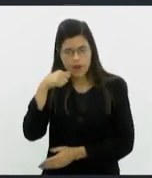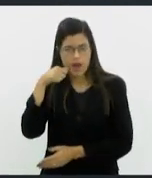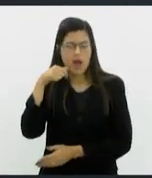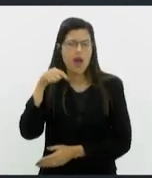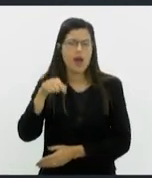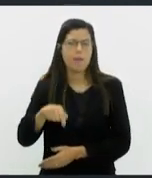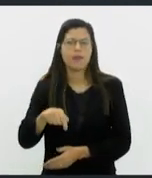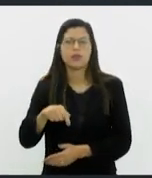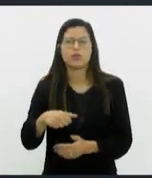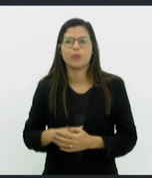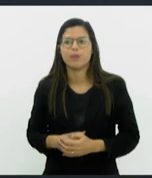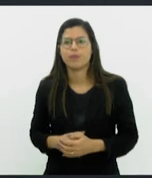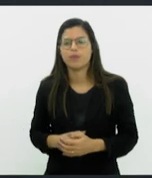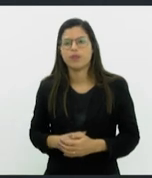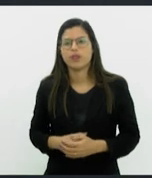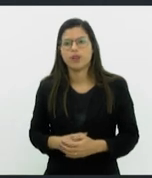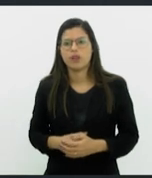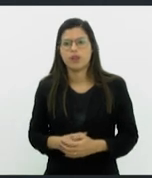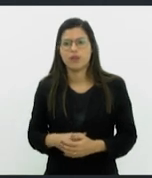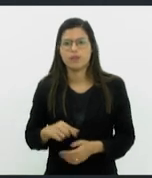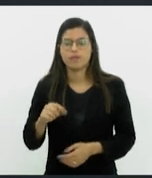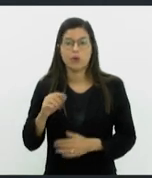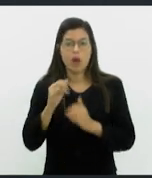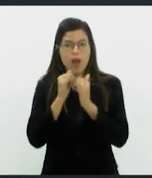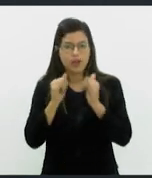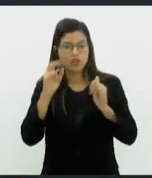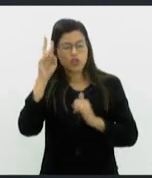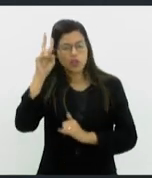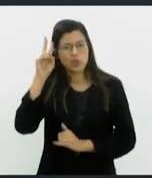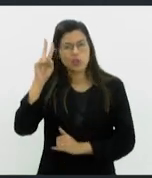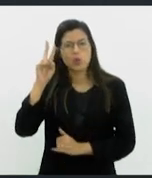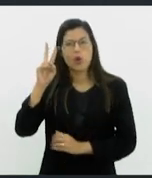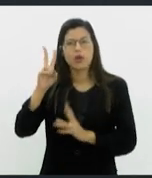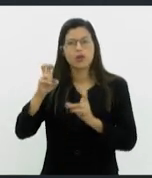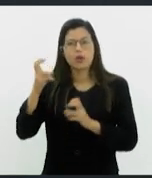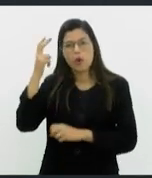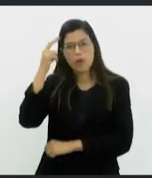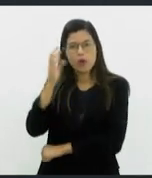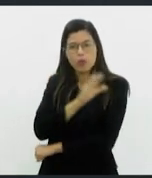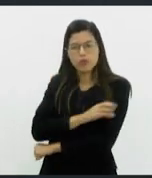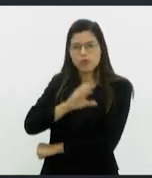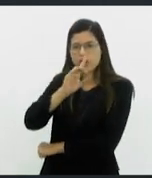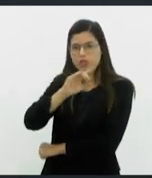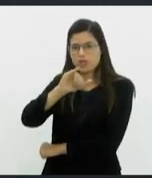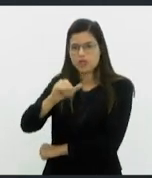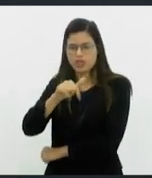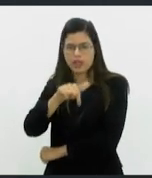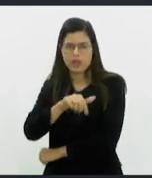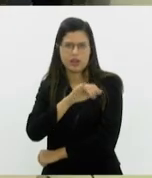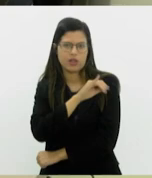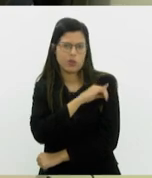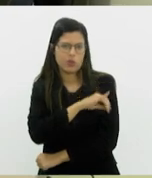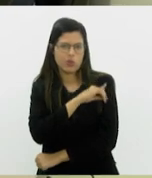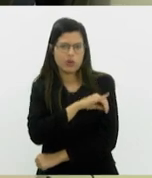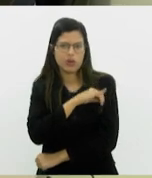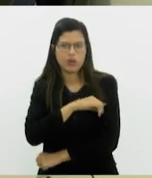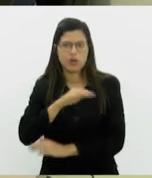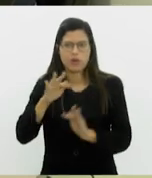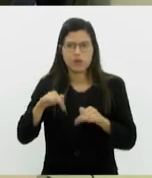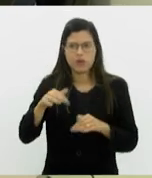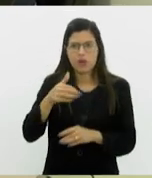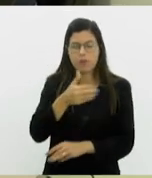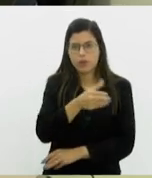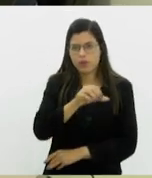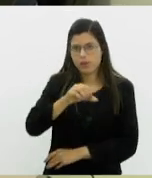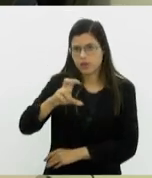amazon.com.br. E aqui é o seguinte, contando a história e a evolução da cultura DJ no Rio de Janeiro do final da década de 1950